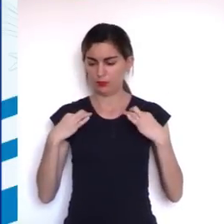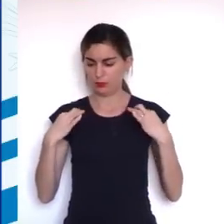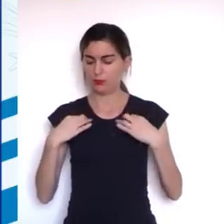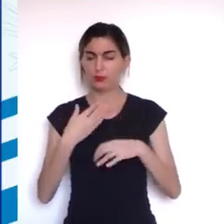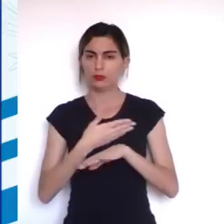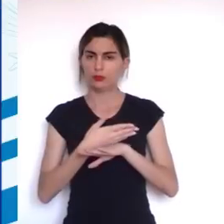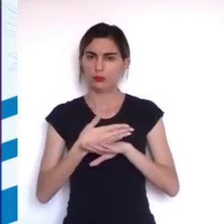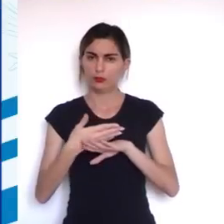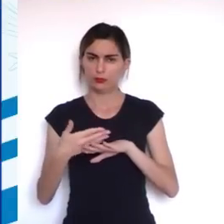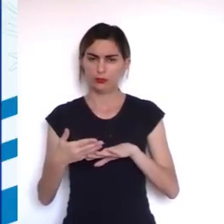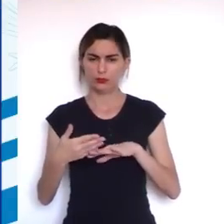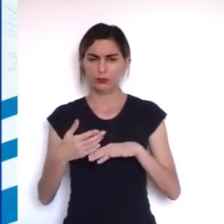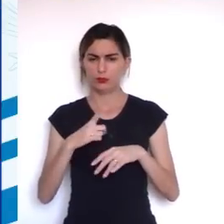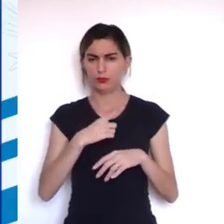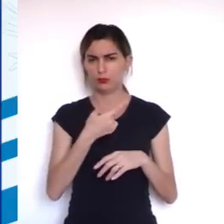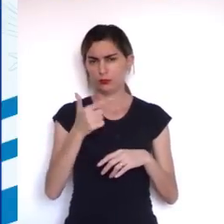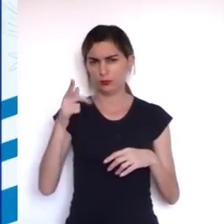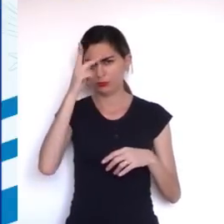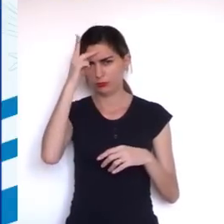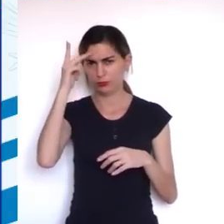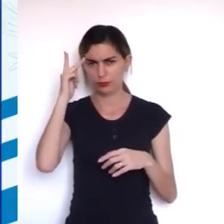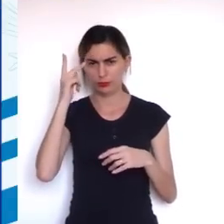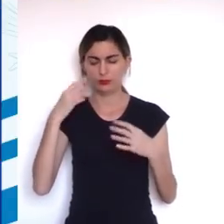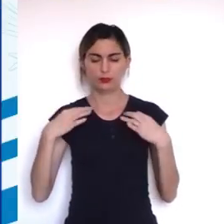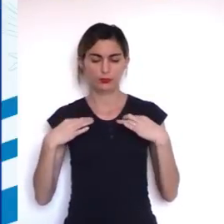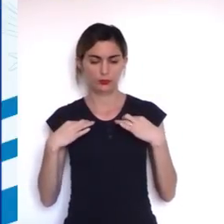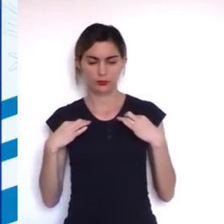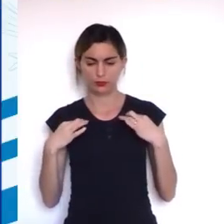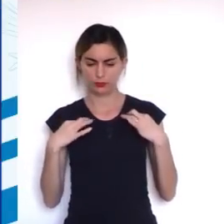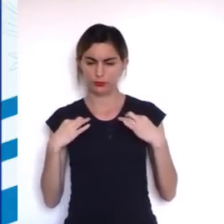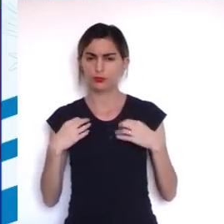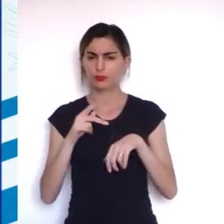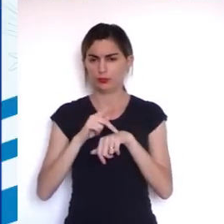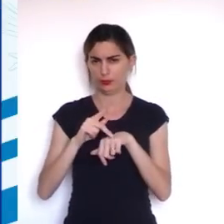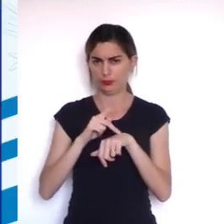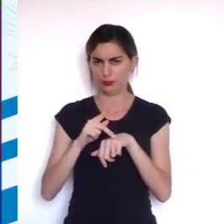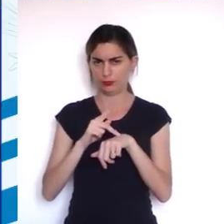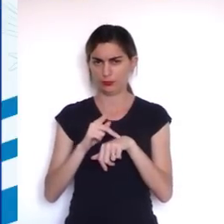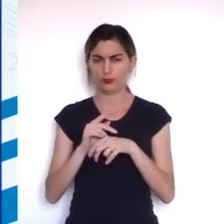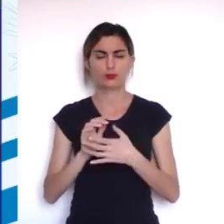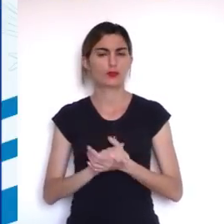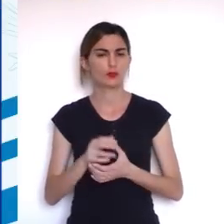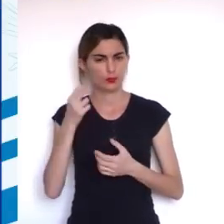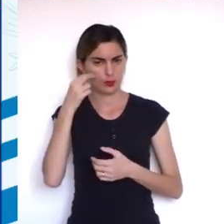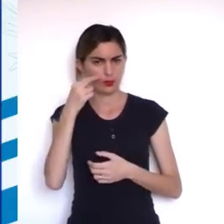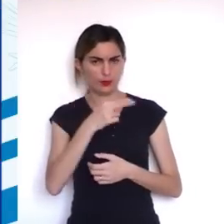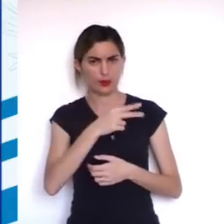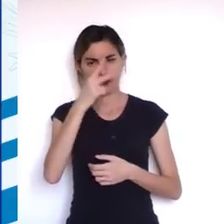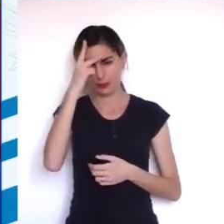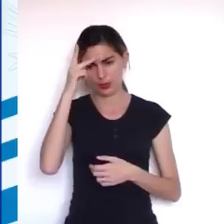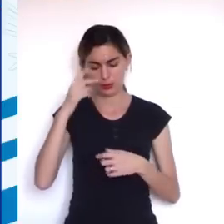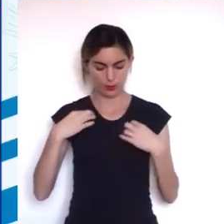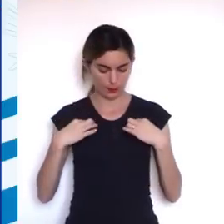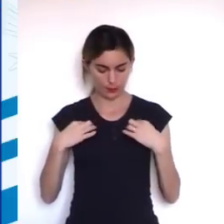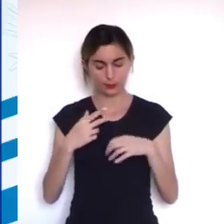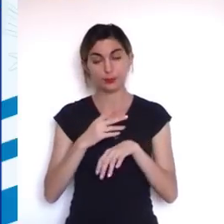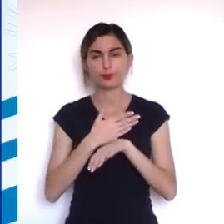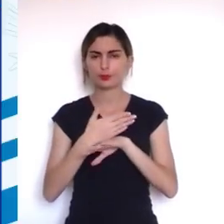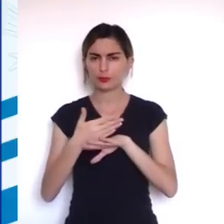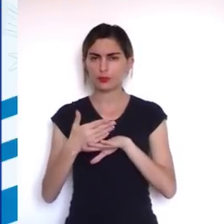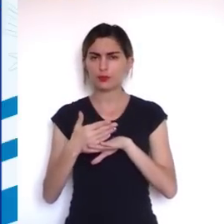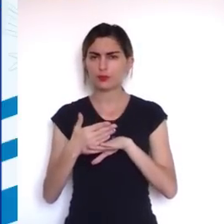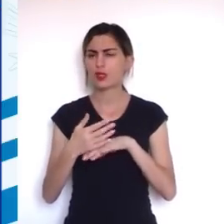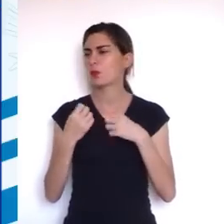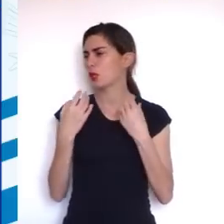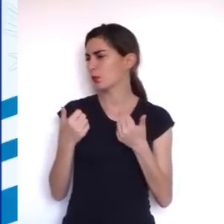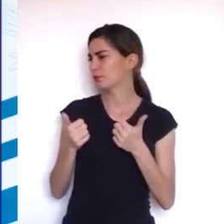camisa branca e tem outra pessoa que está com uma camisa preta. Veja que a pessoa que está ali com a camisa branca,